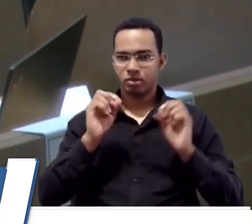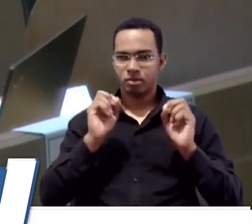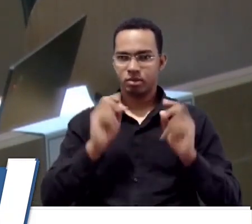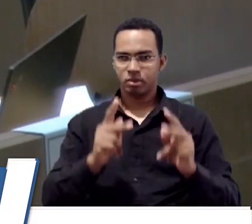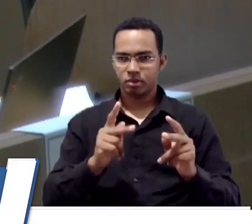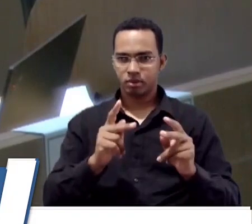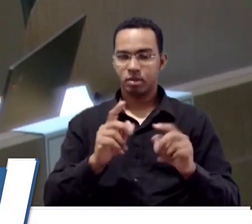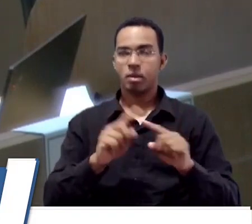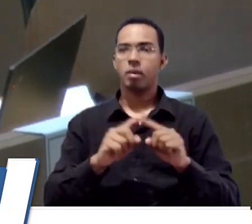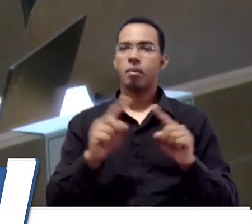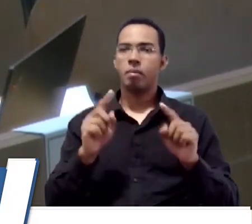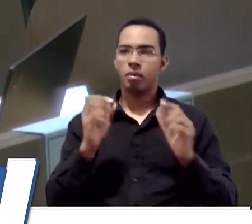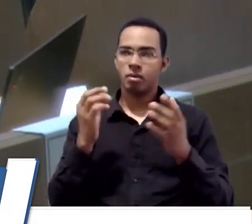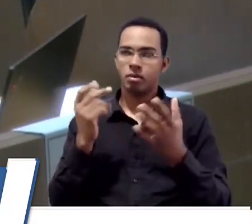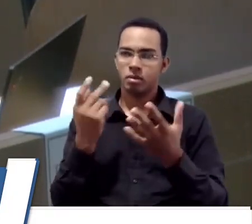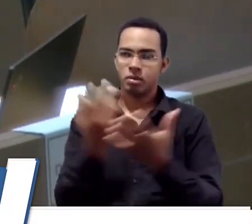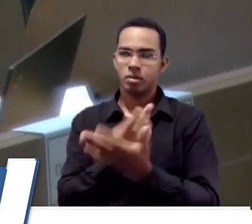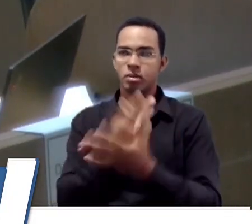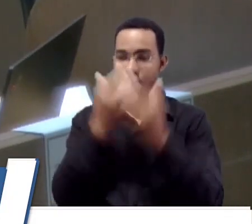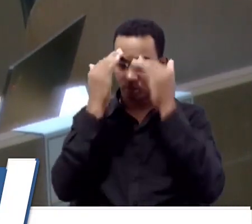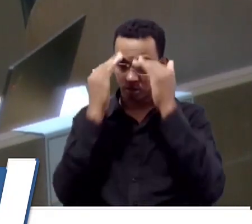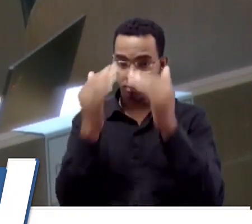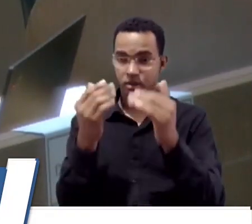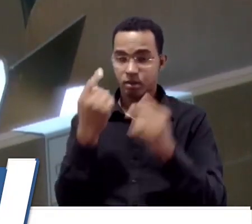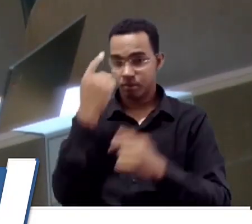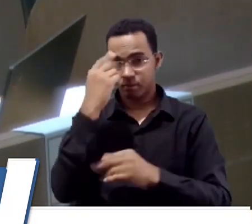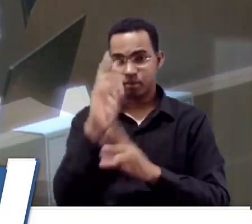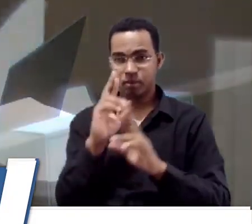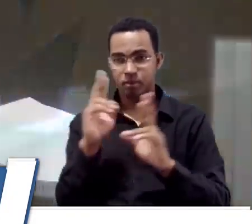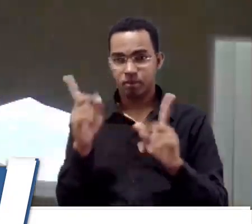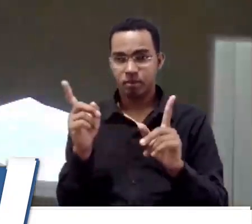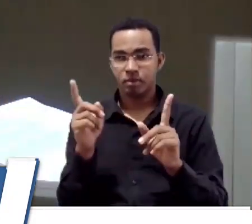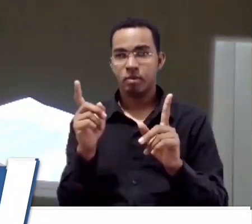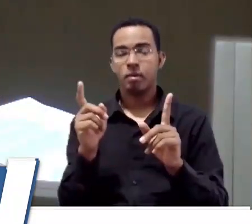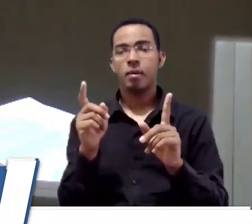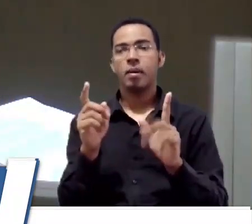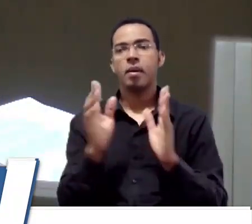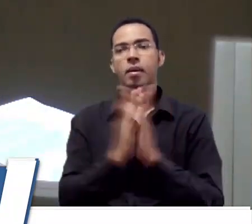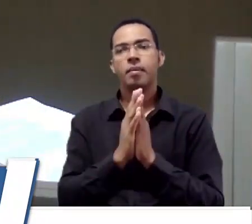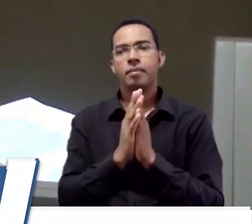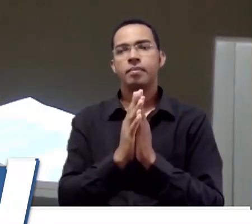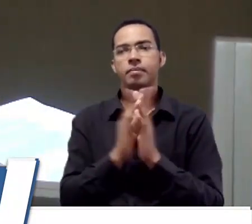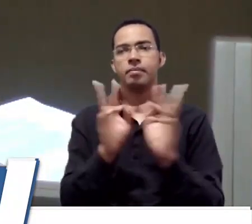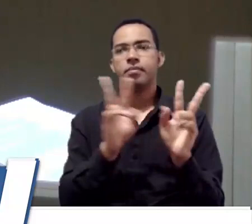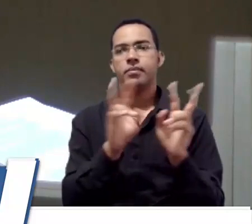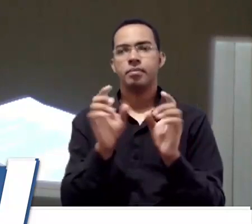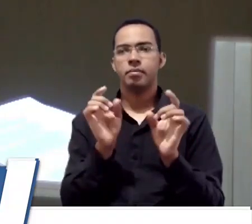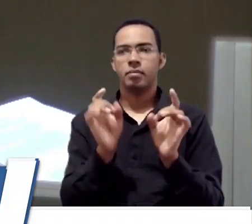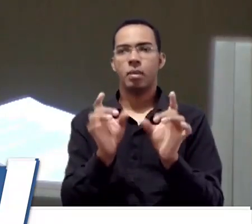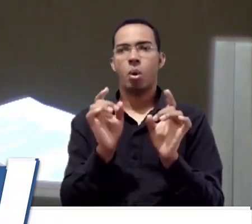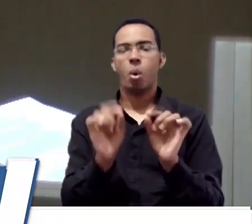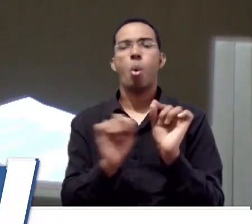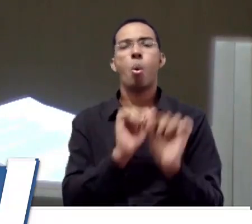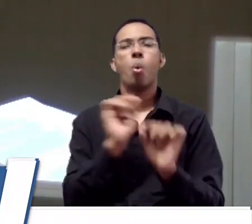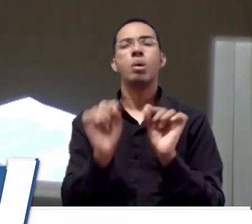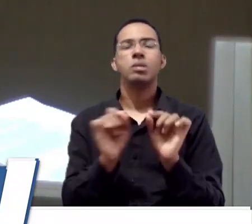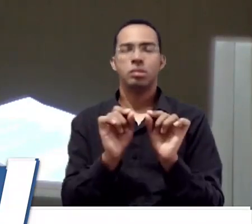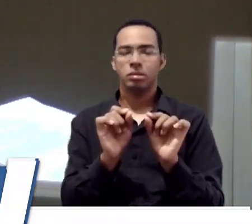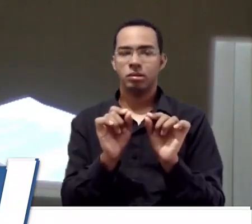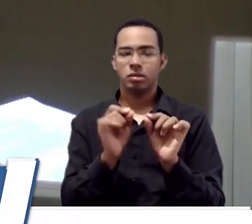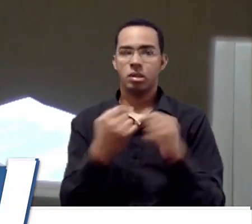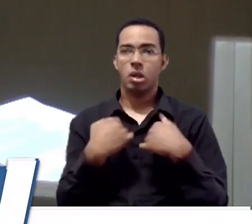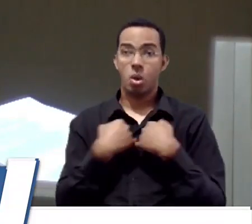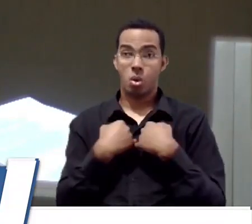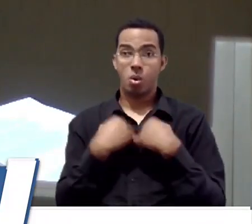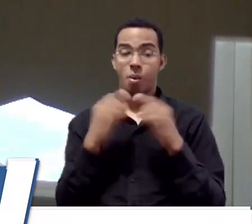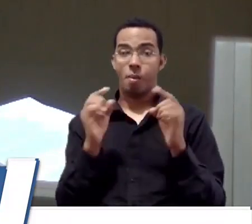ter erros e acertos, respeito quem pensa o contrário. Agora, a questão da privatização é o seguinte, eu penso, a privatização,